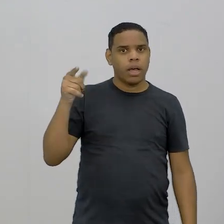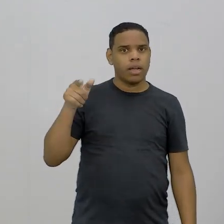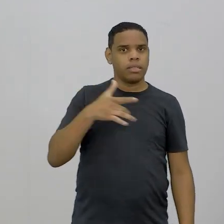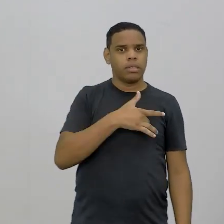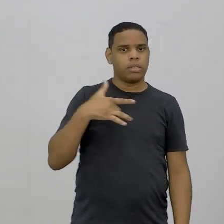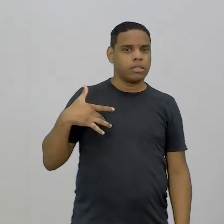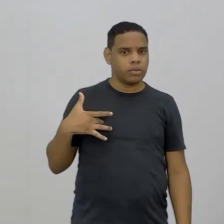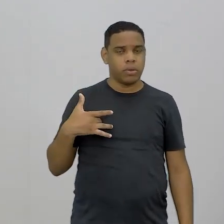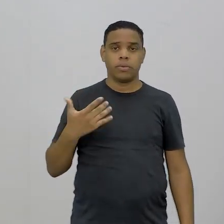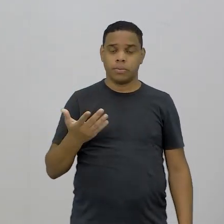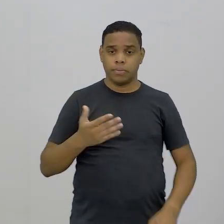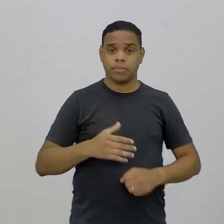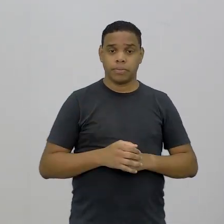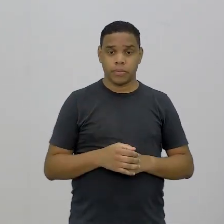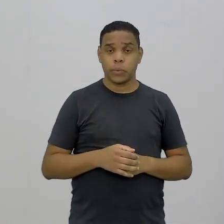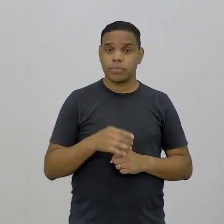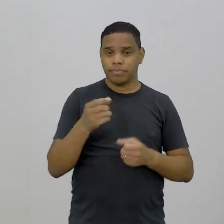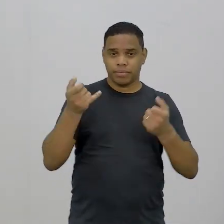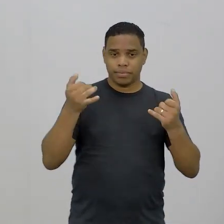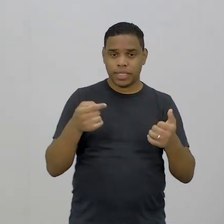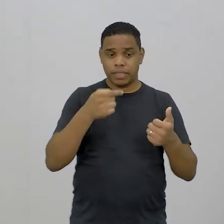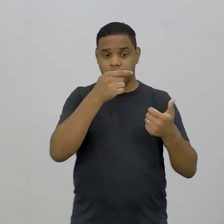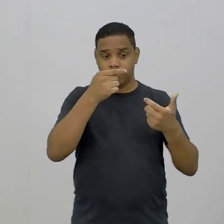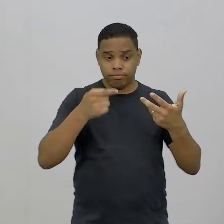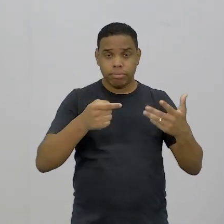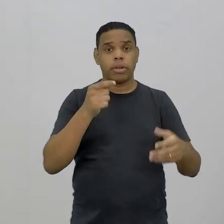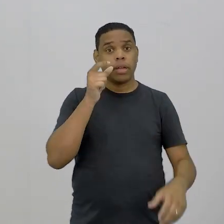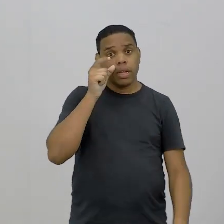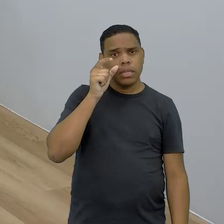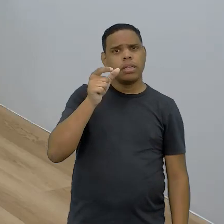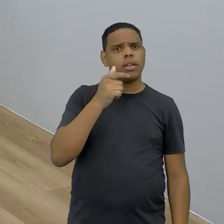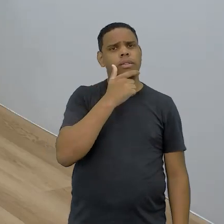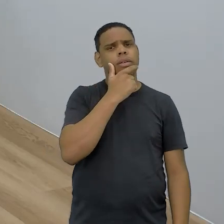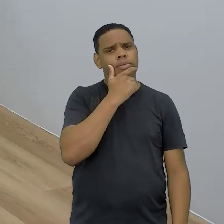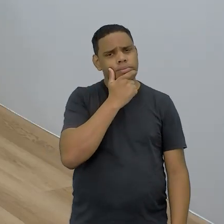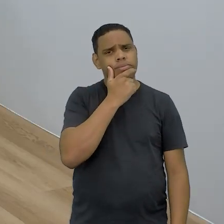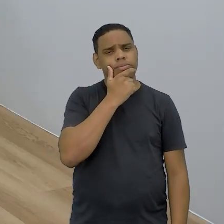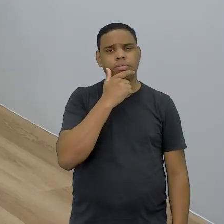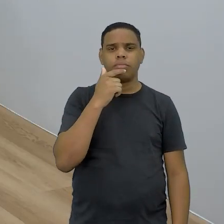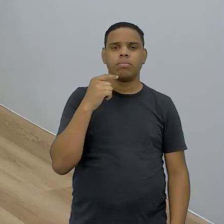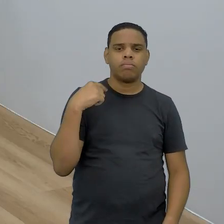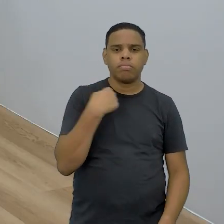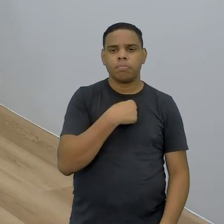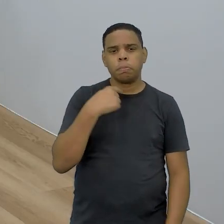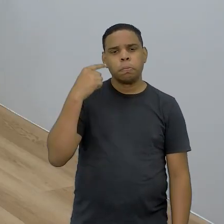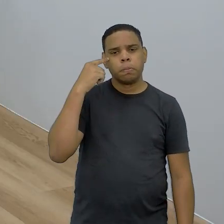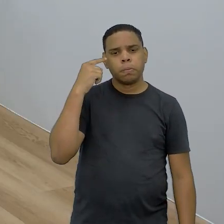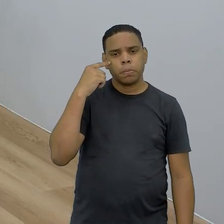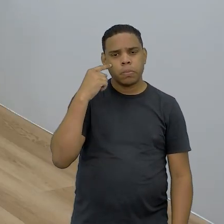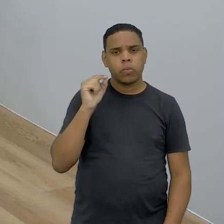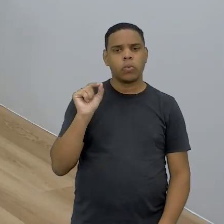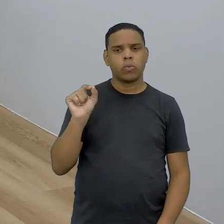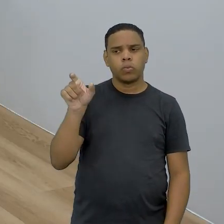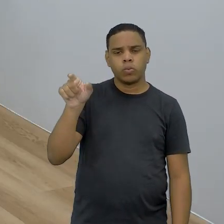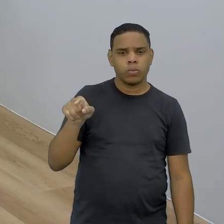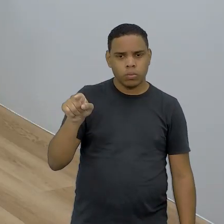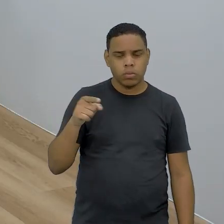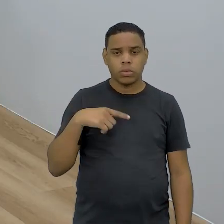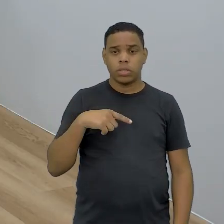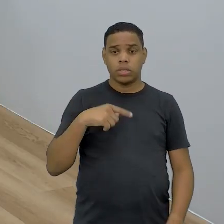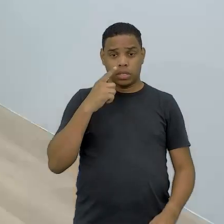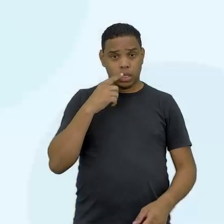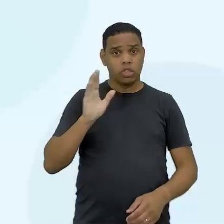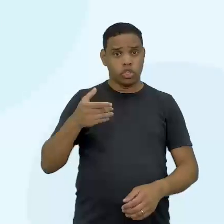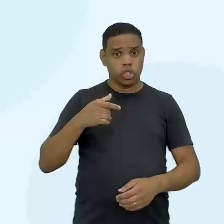apresenta? E aí, Vê, você ressaltou algumas coisas super interessantes, que é justamente a questão ali, olha, do aumento